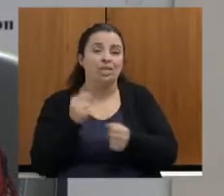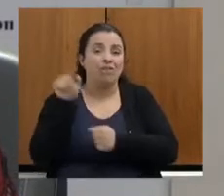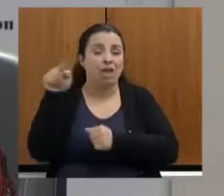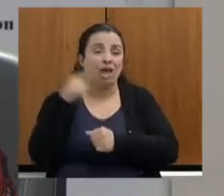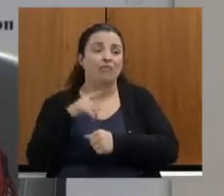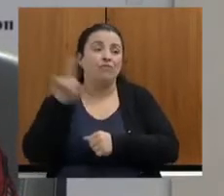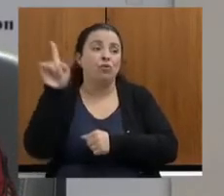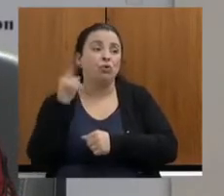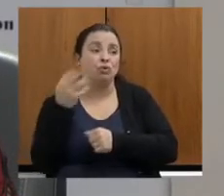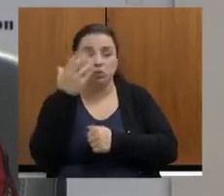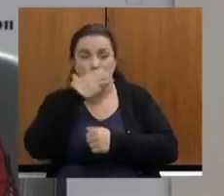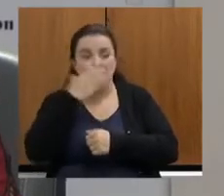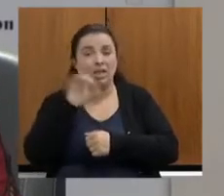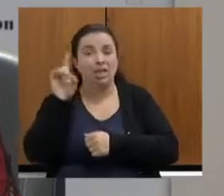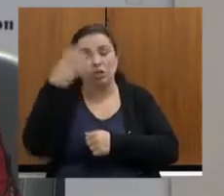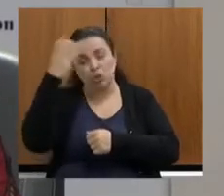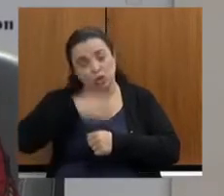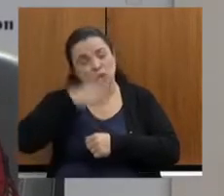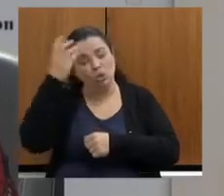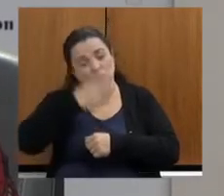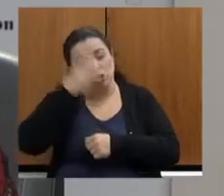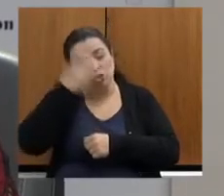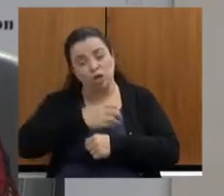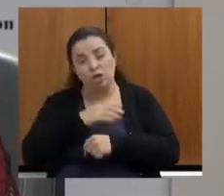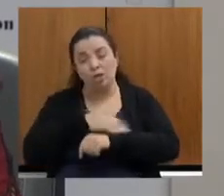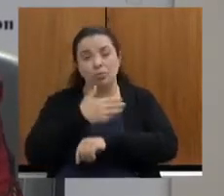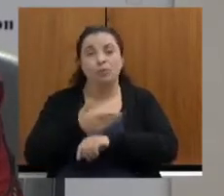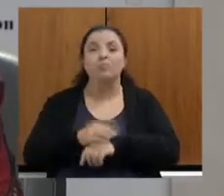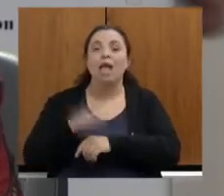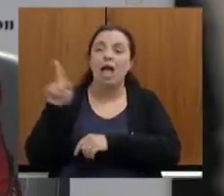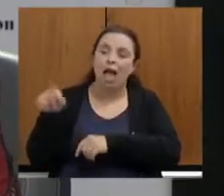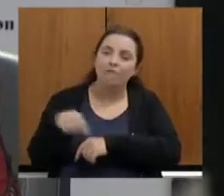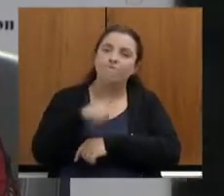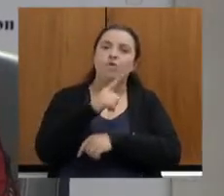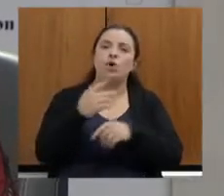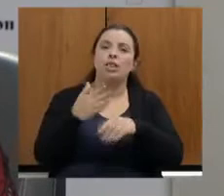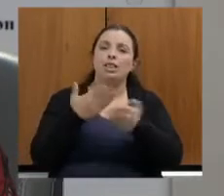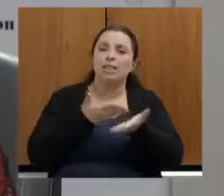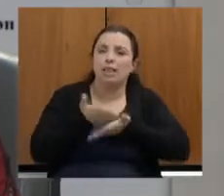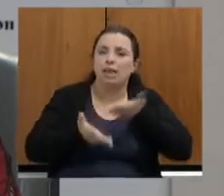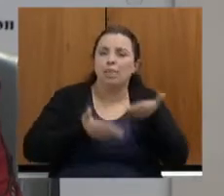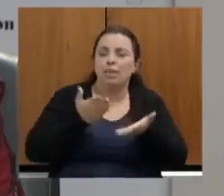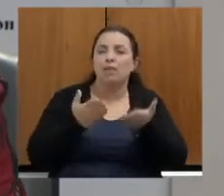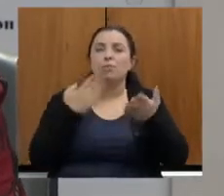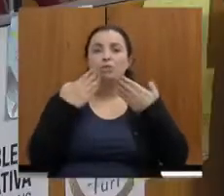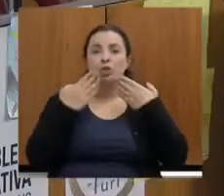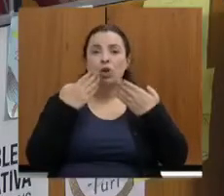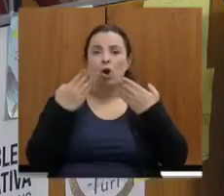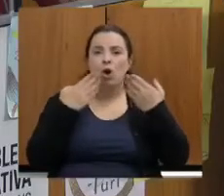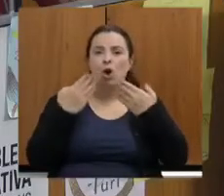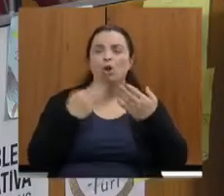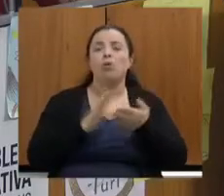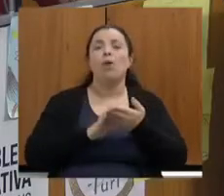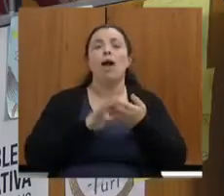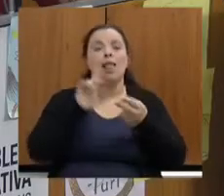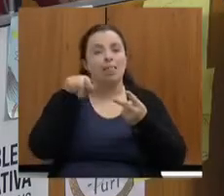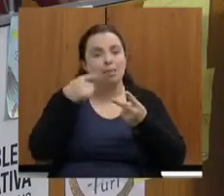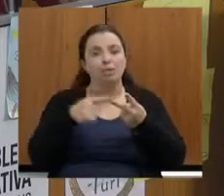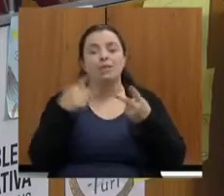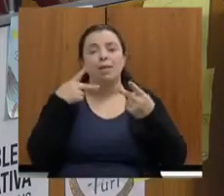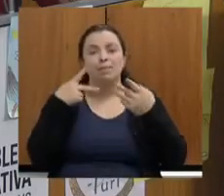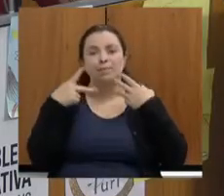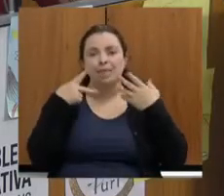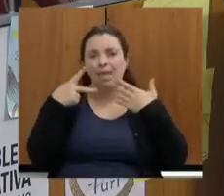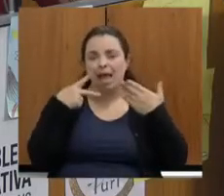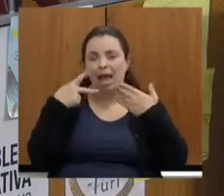casa aí só chora chora chora levei para o psicólogo do psicólogo passou por psiquiatra e está no Psiquiatra até hoje cada